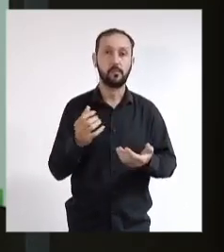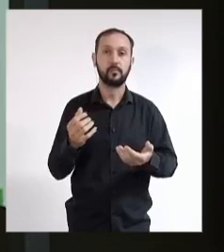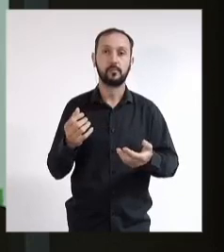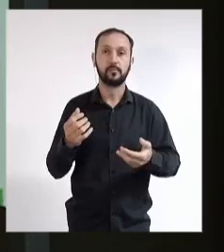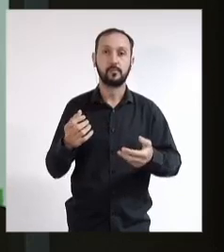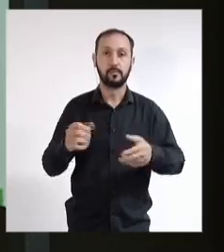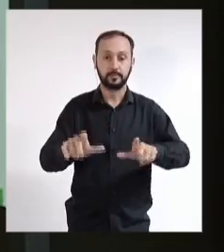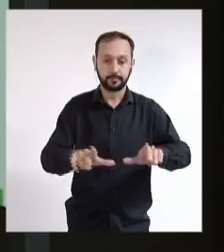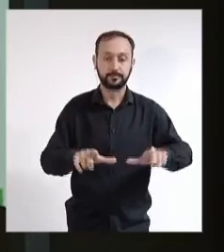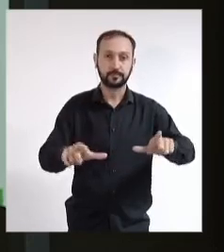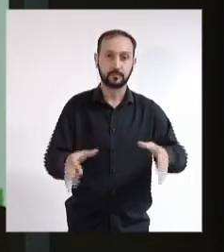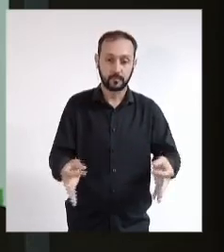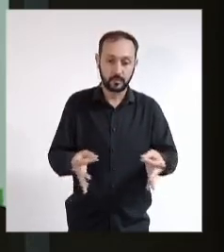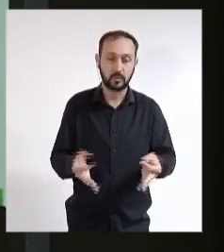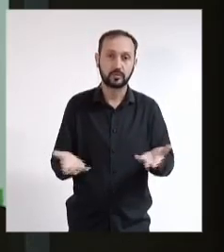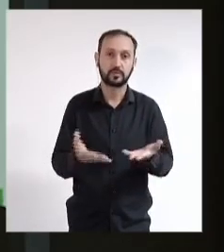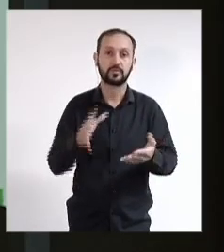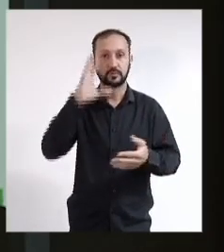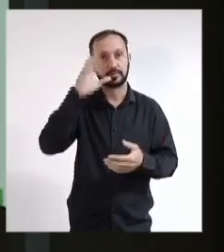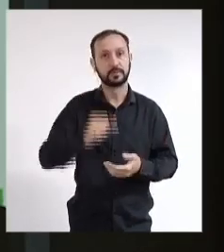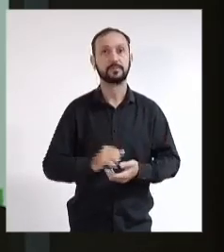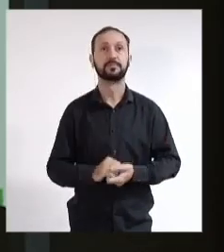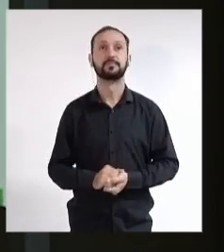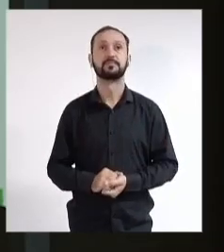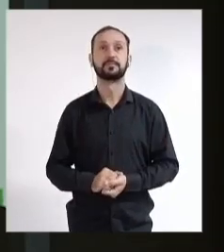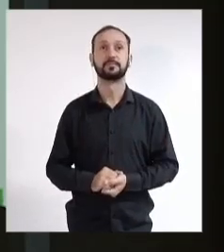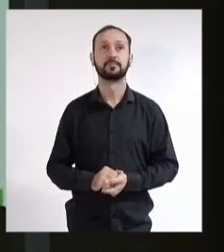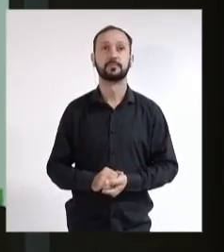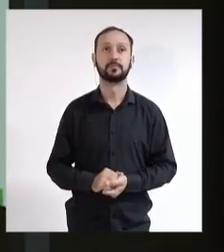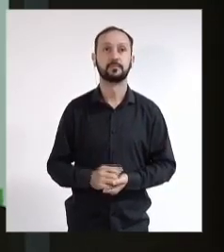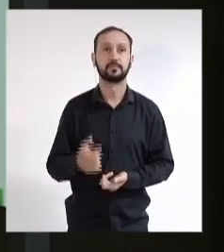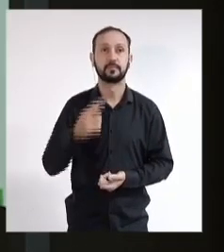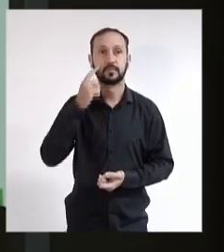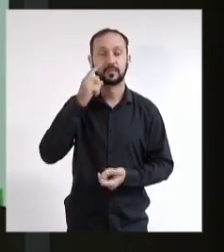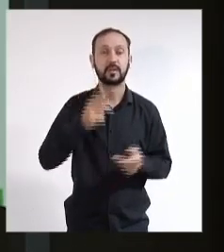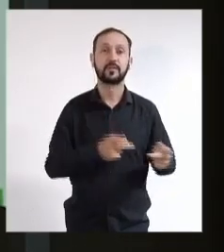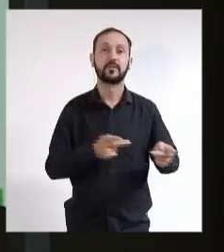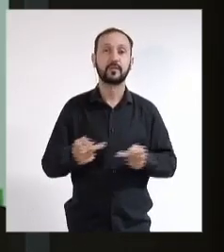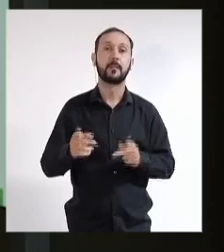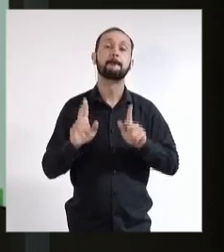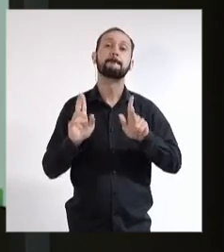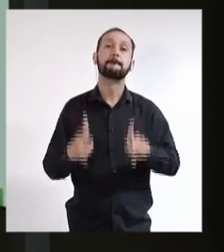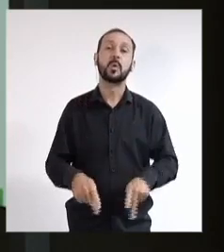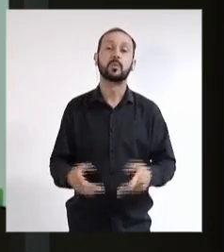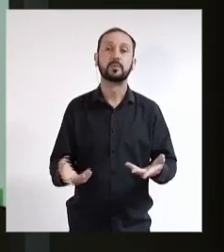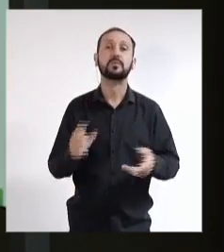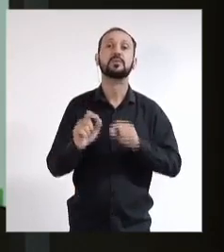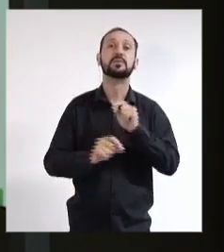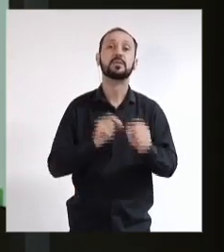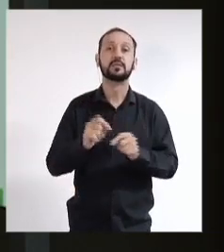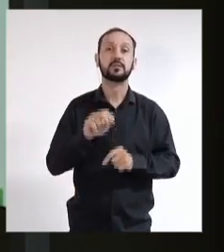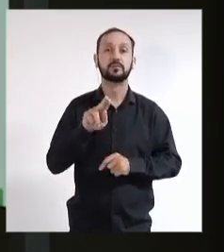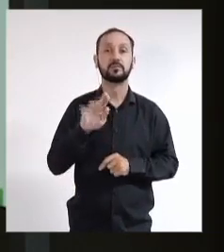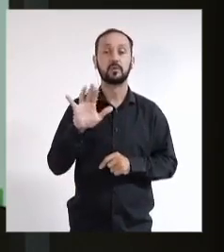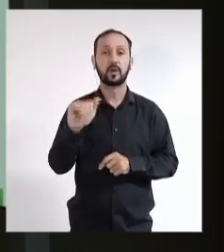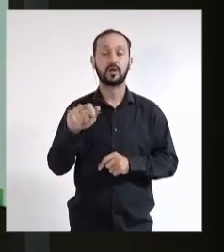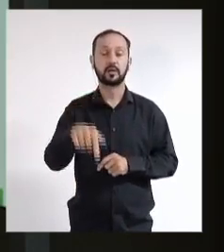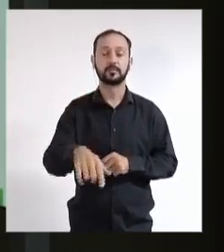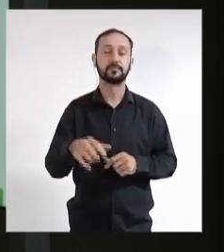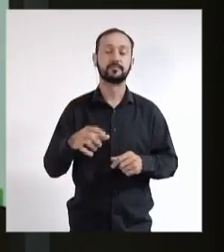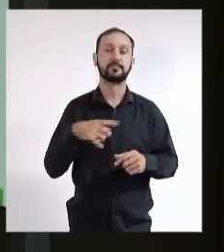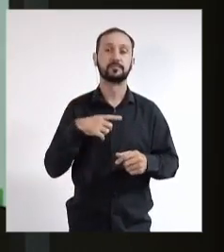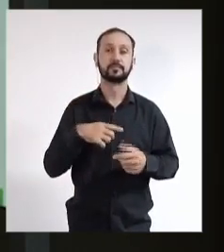até as pessoas não resolvê-la isso aqui é um pouco da visitação pública só para vocês terem idéia de que as unidades conservação no estado o